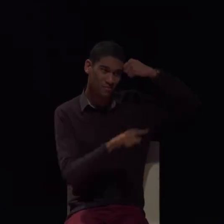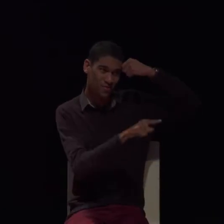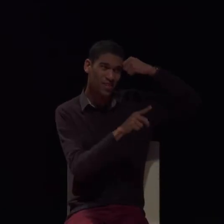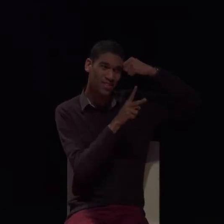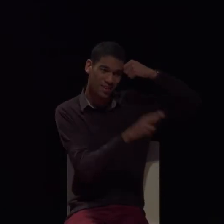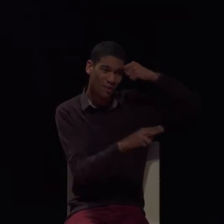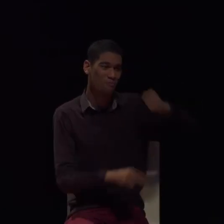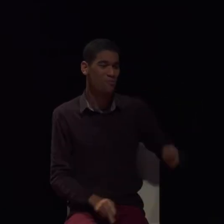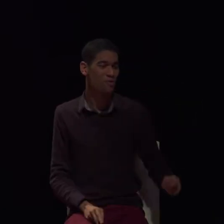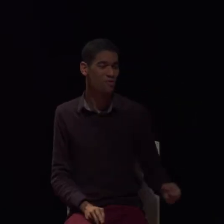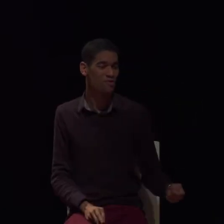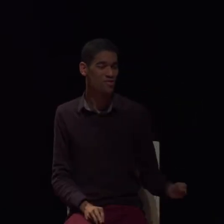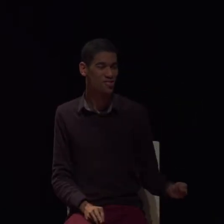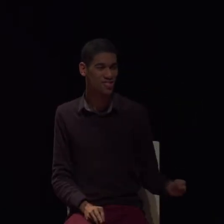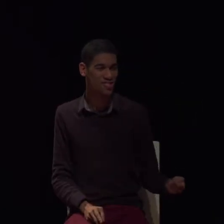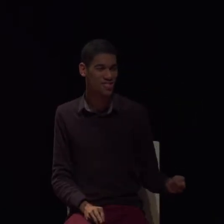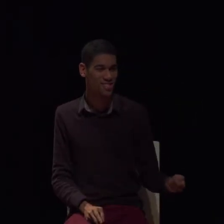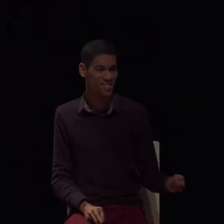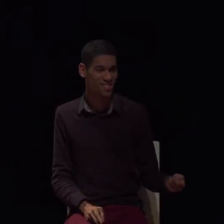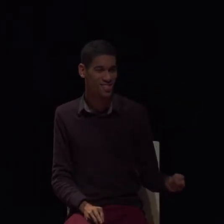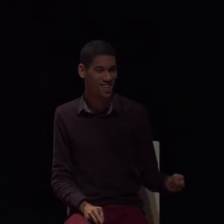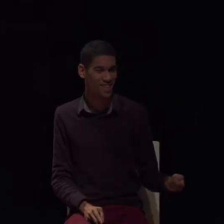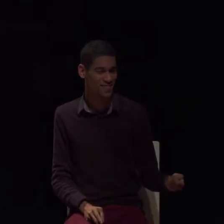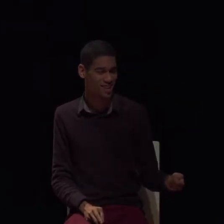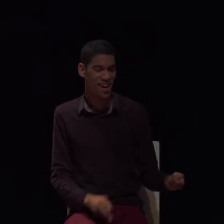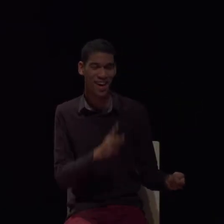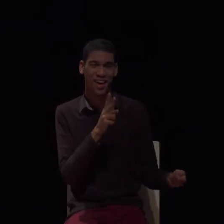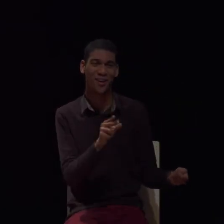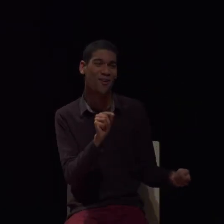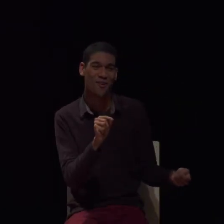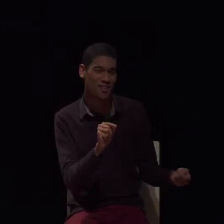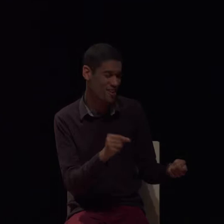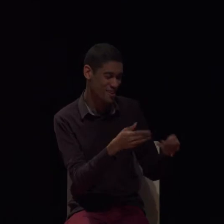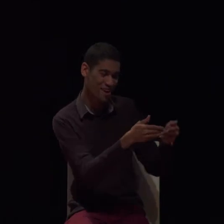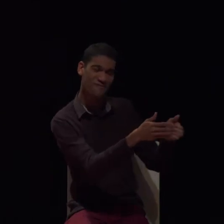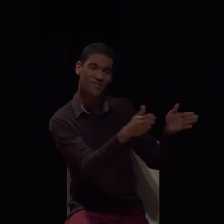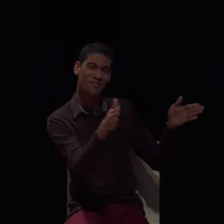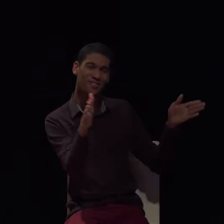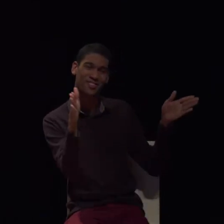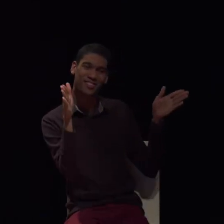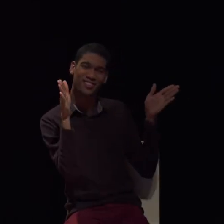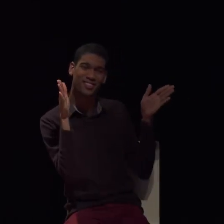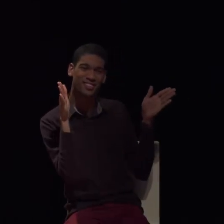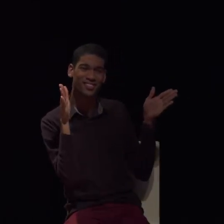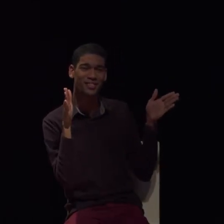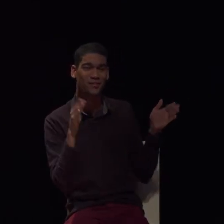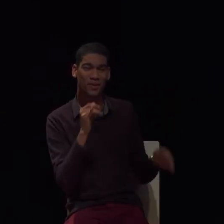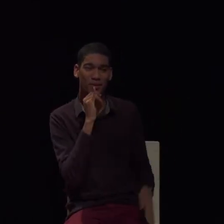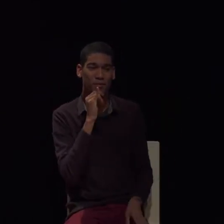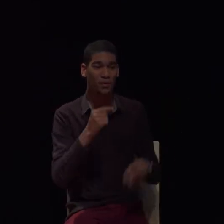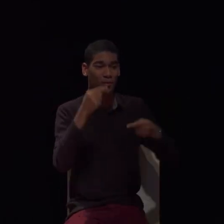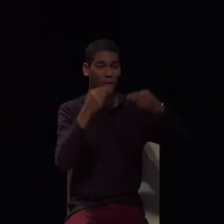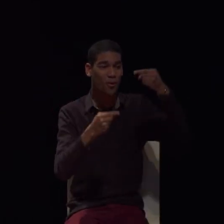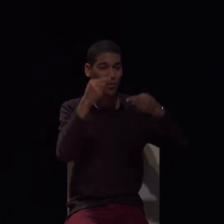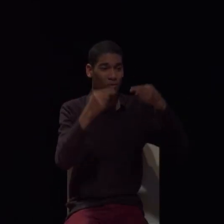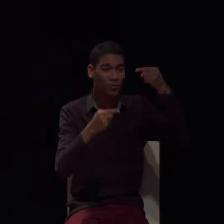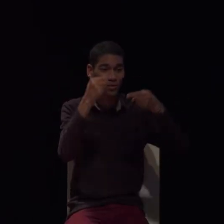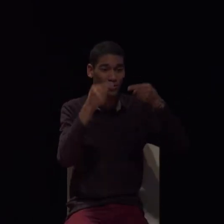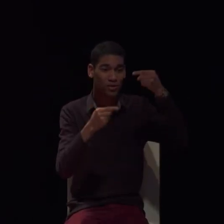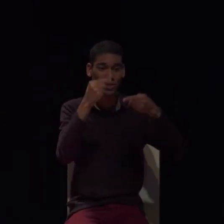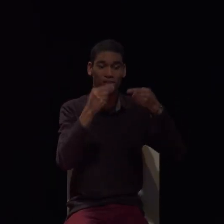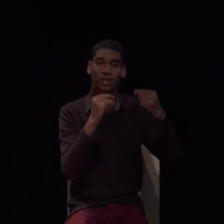da porta é é a gente sempre começa esse diálogo pelo fim da